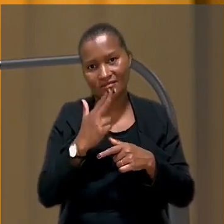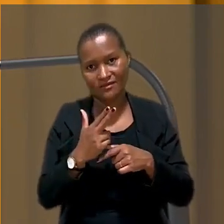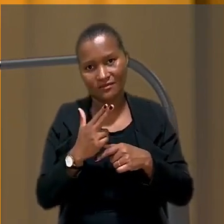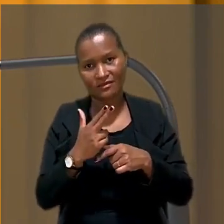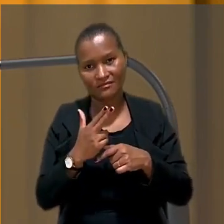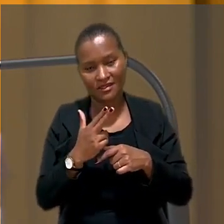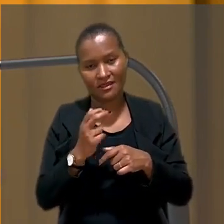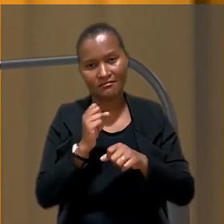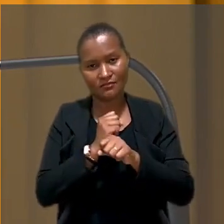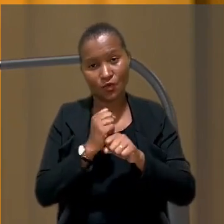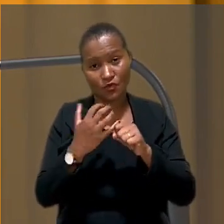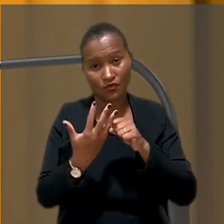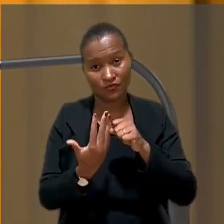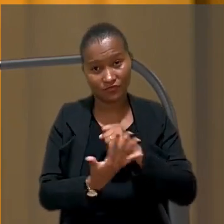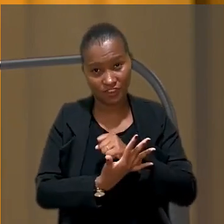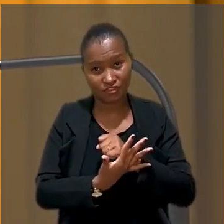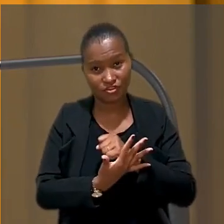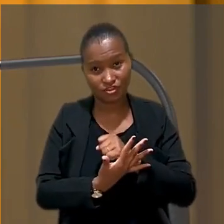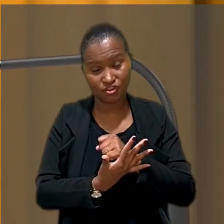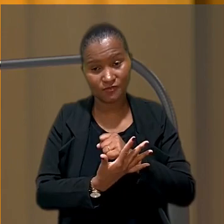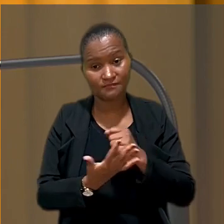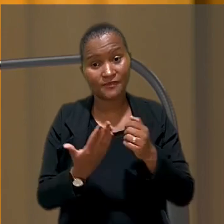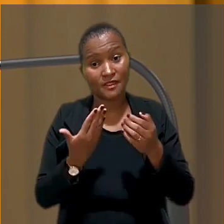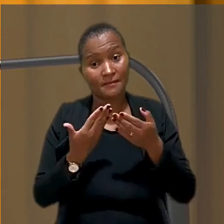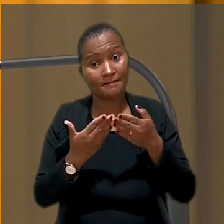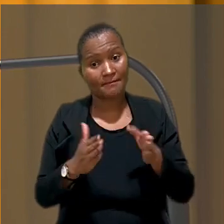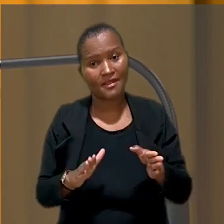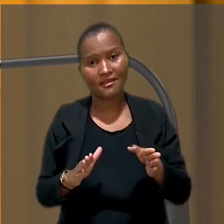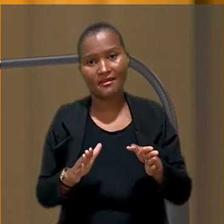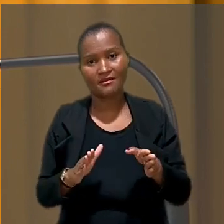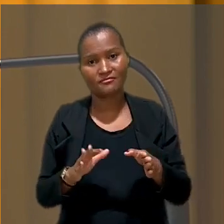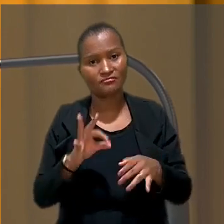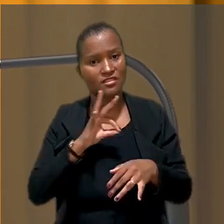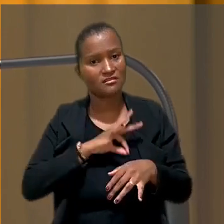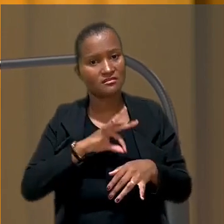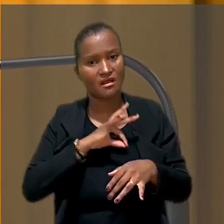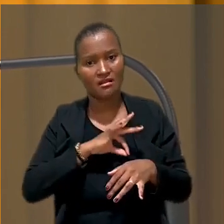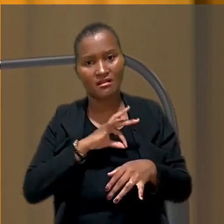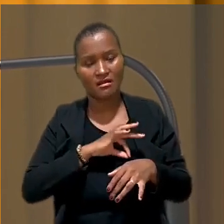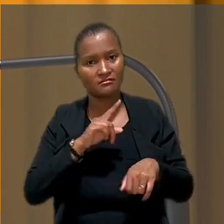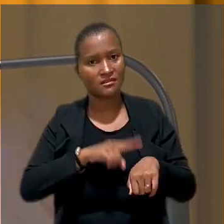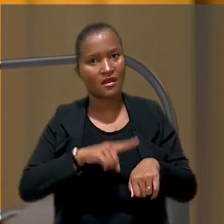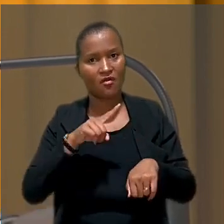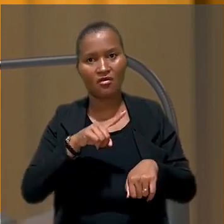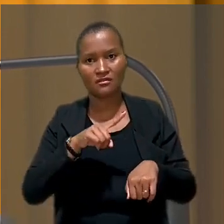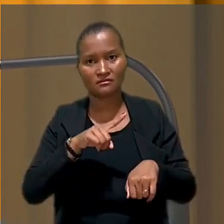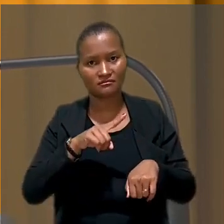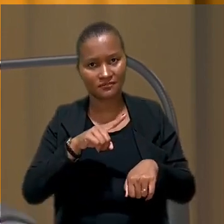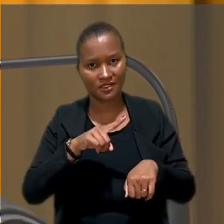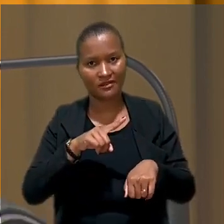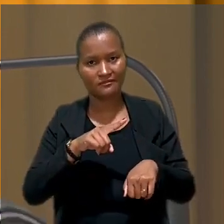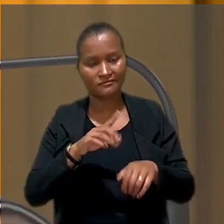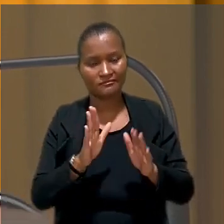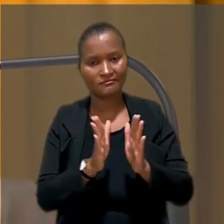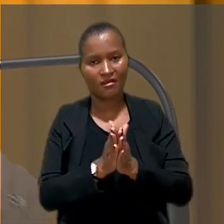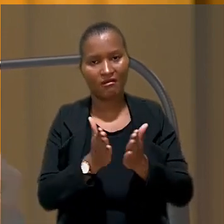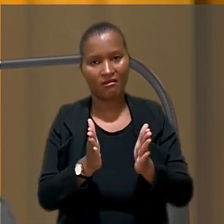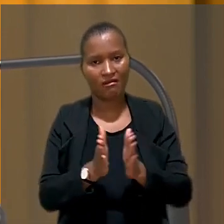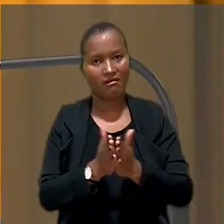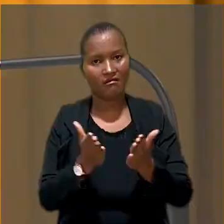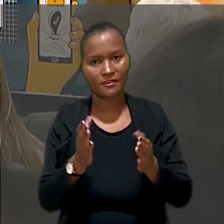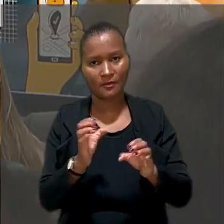como a de um lockdown, por exemplo, perdem imediatamente a sua fonte de sustento e são lançados na